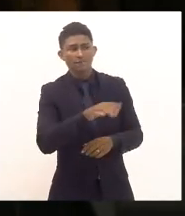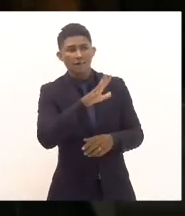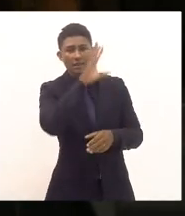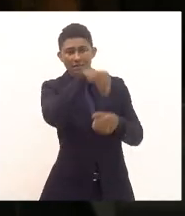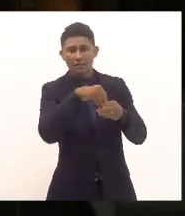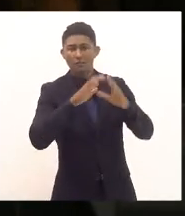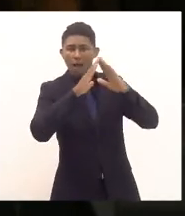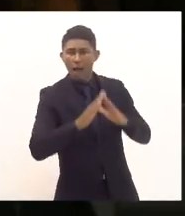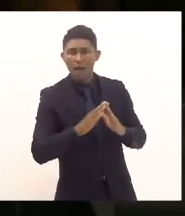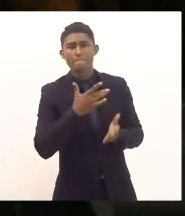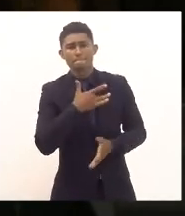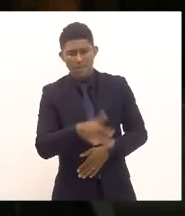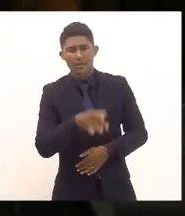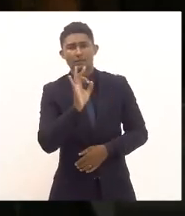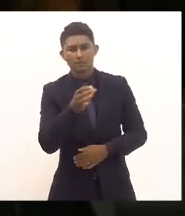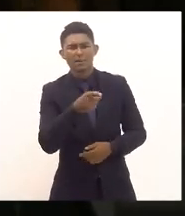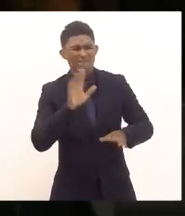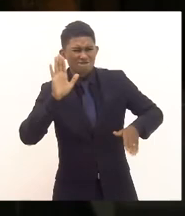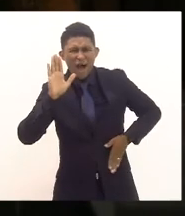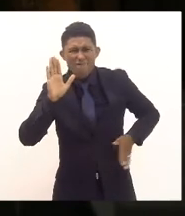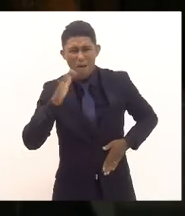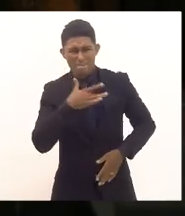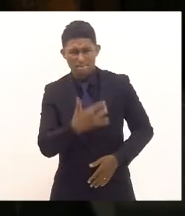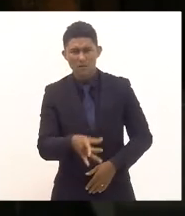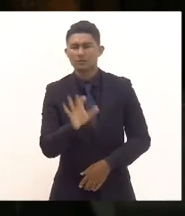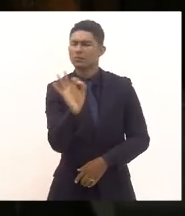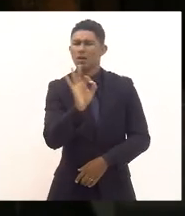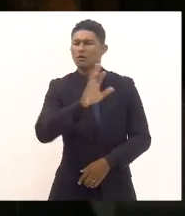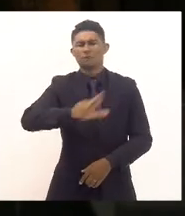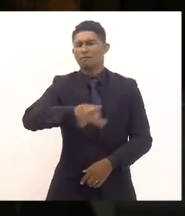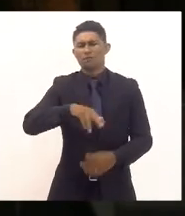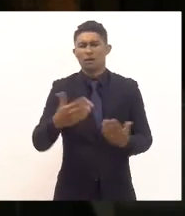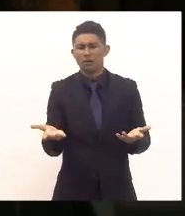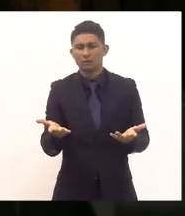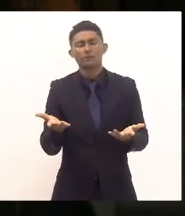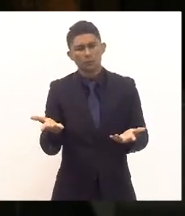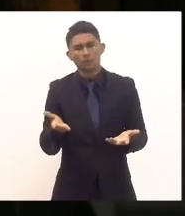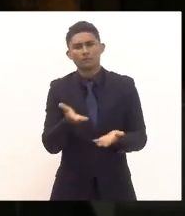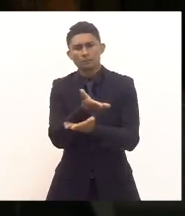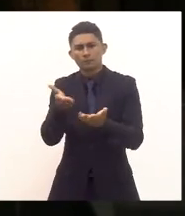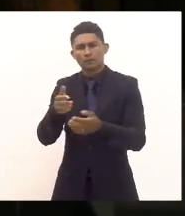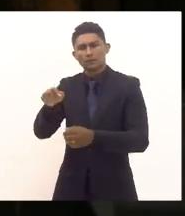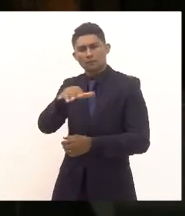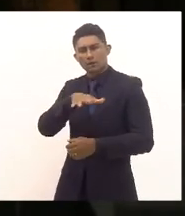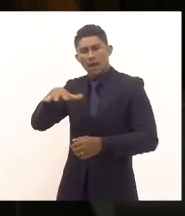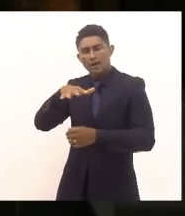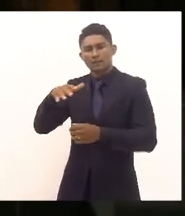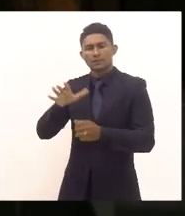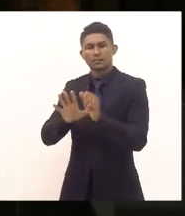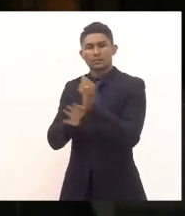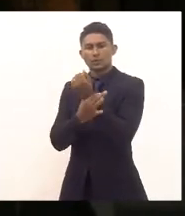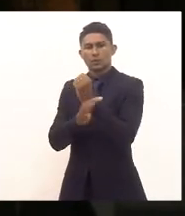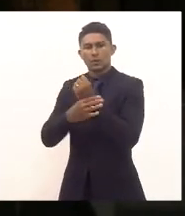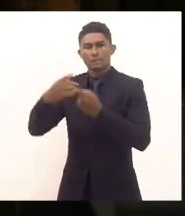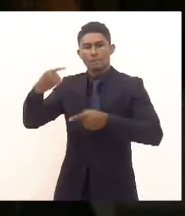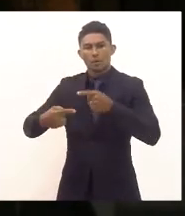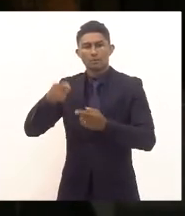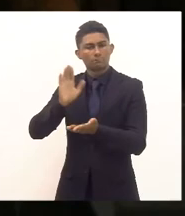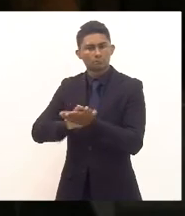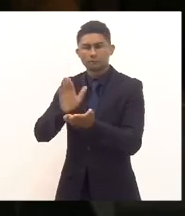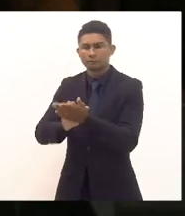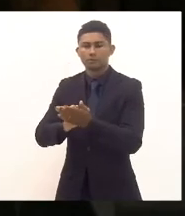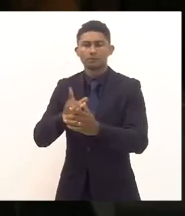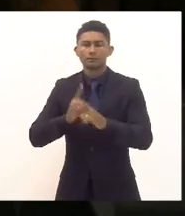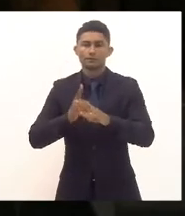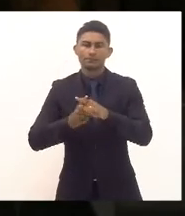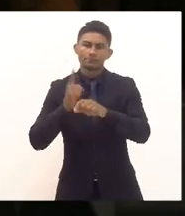que lá estão então eu quero aqui parabenizar e a política de segurança do estado que depois de